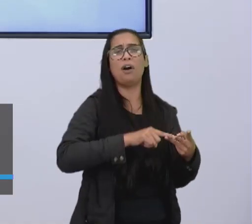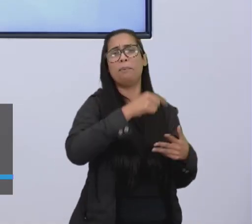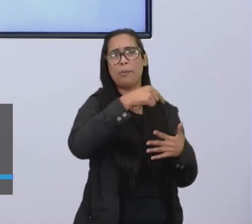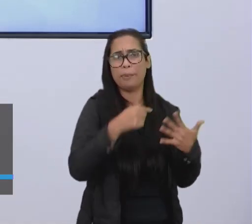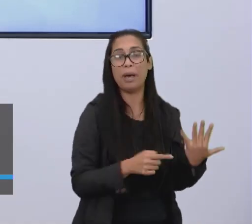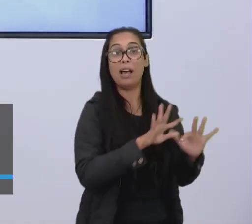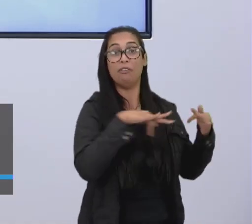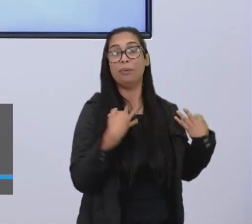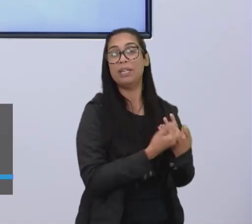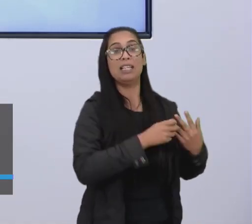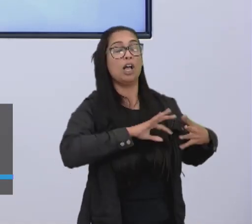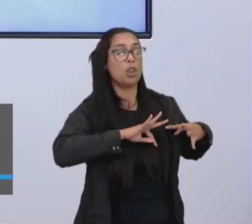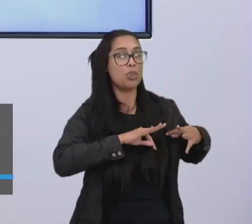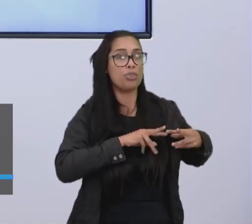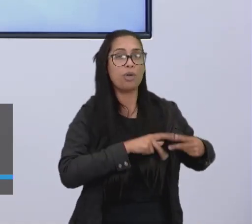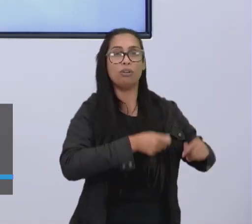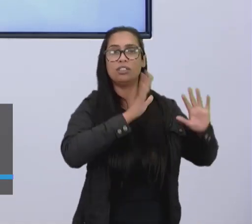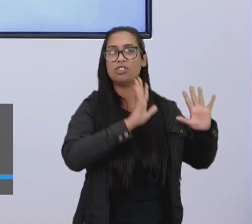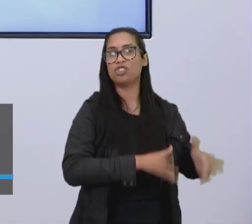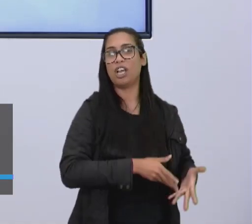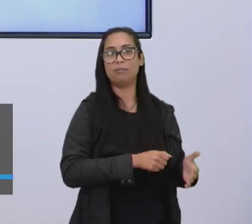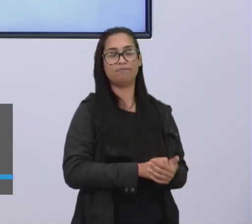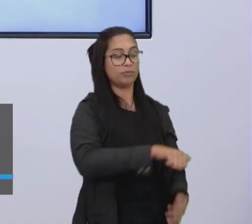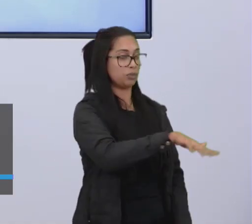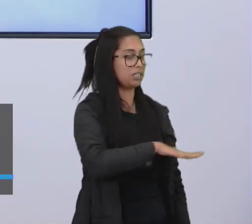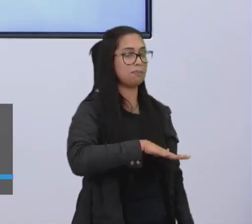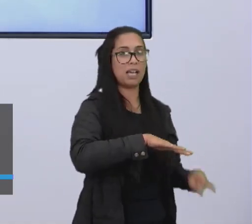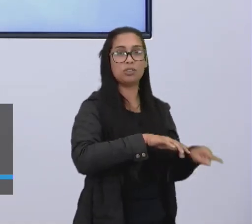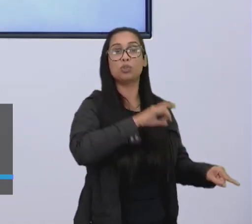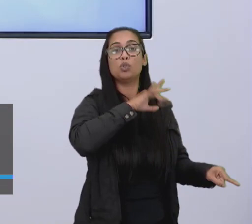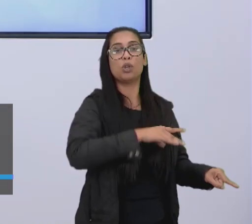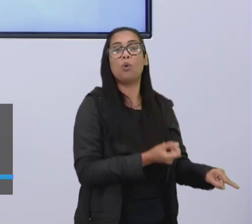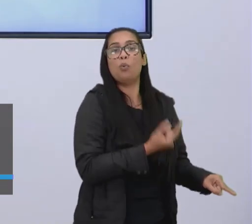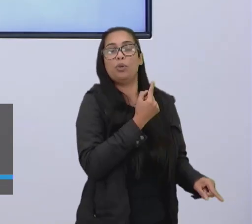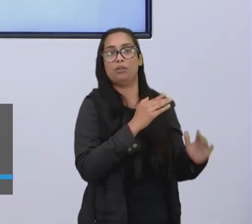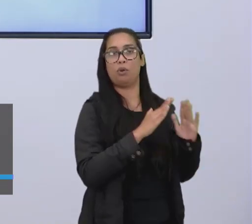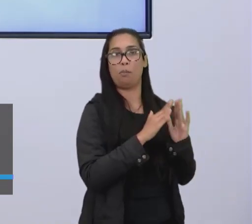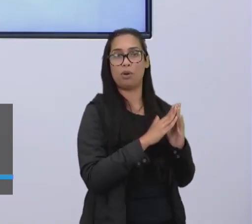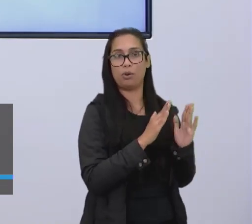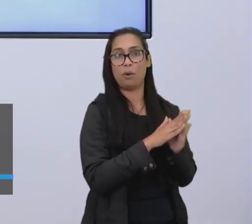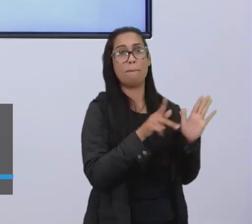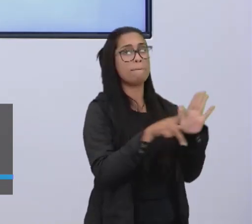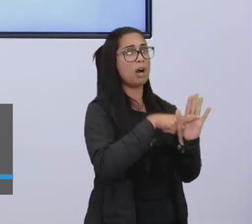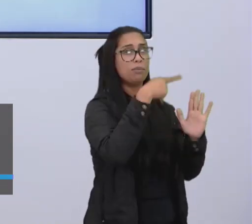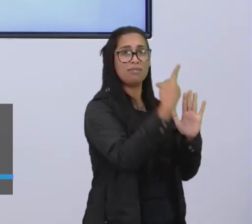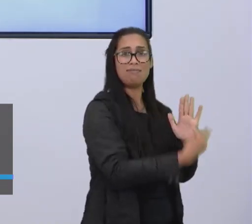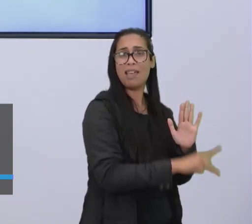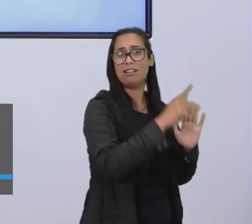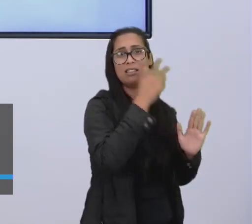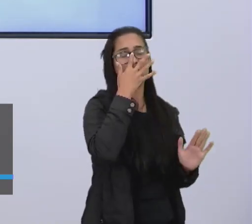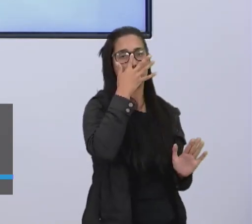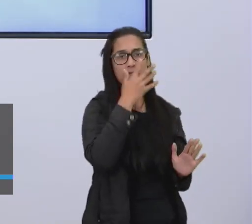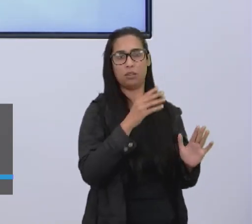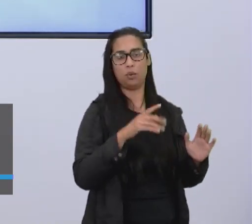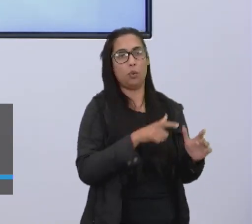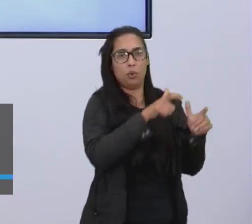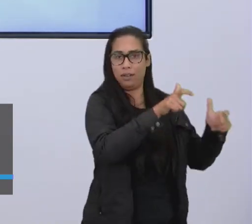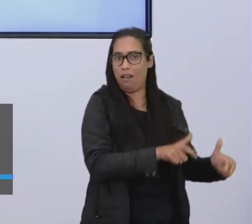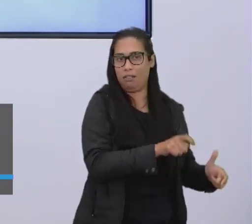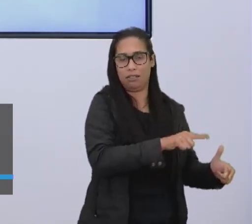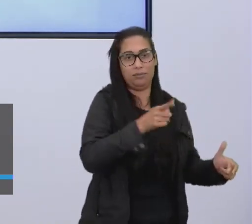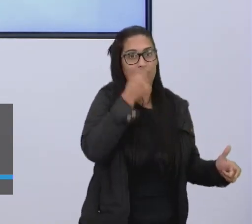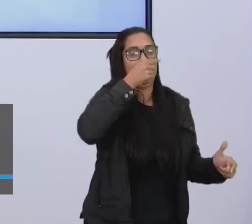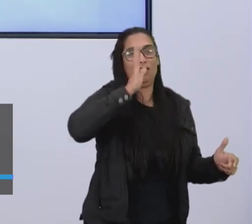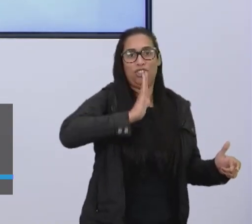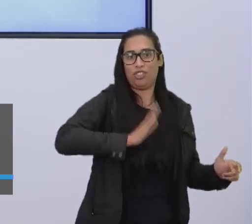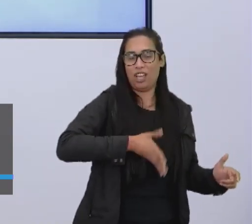Então, aquele lugar era um lugar de pertencimento deles. Era o lugar deles, entre aspas, tá? Só